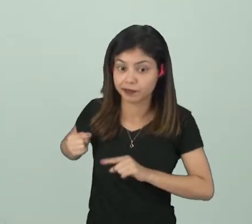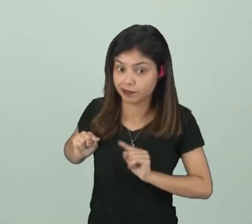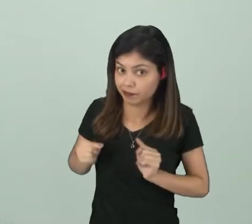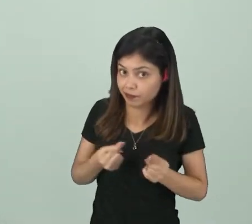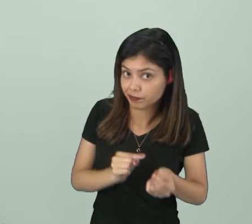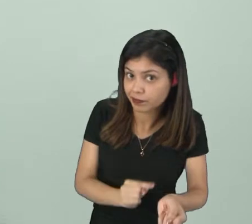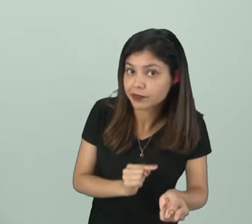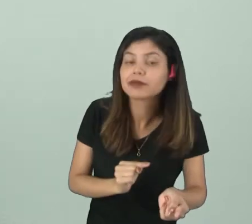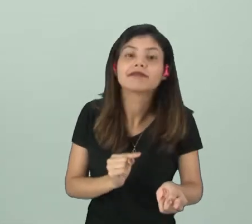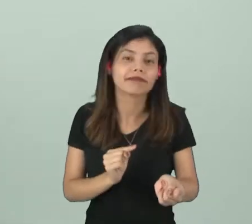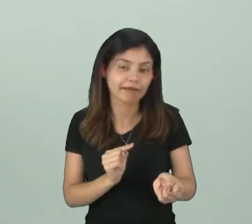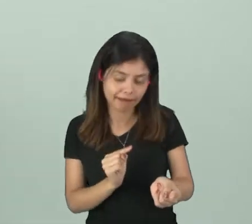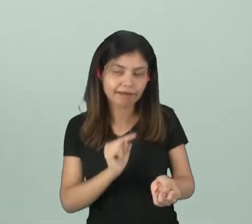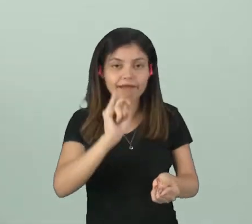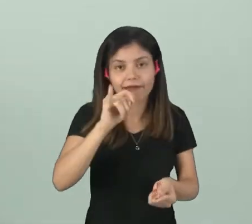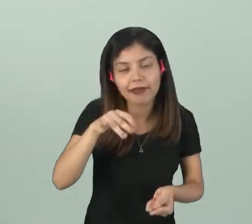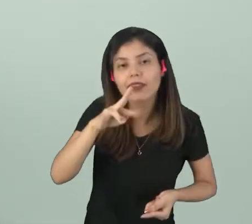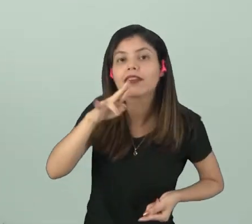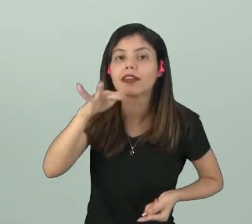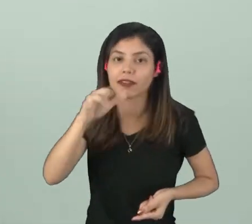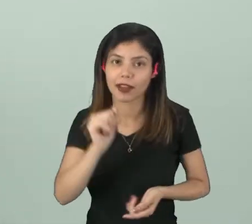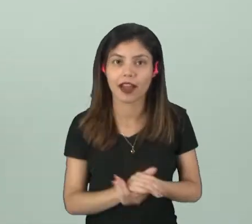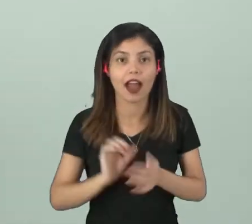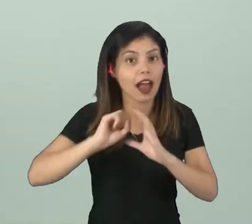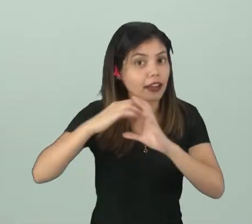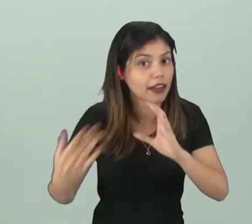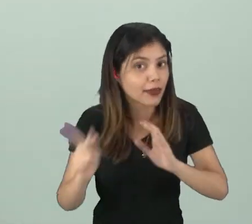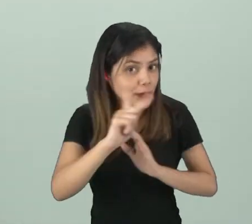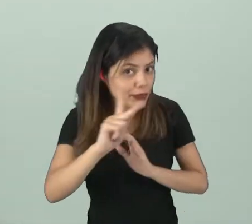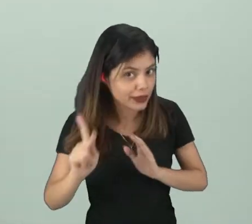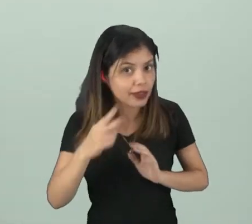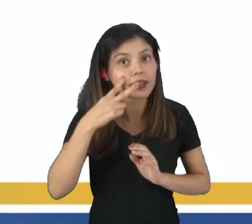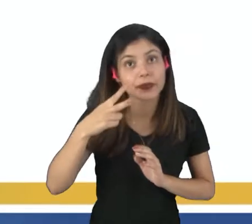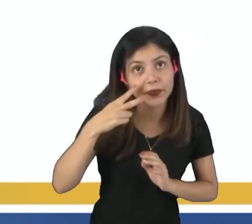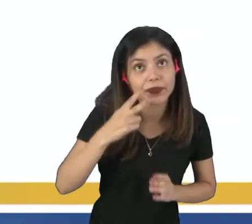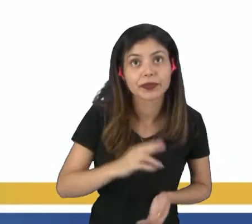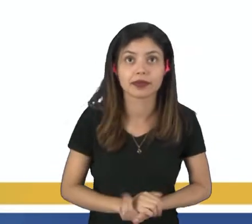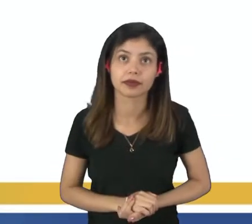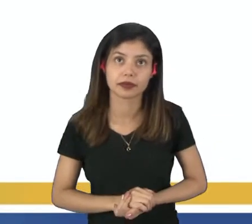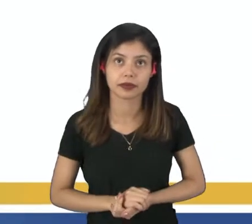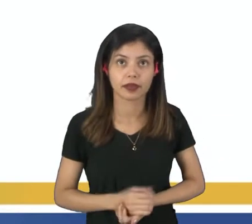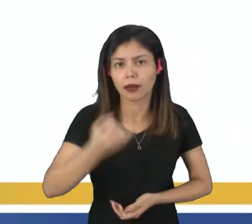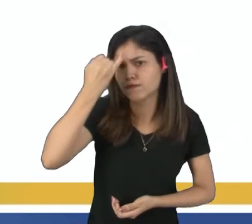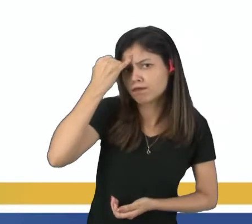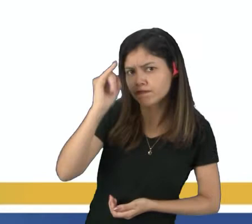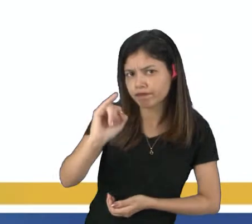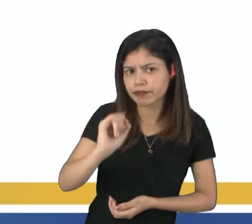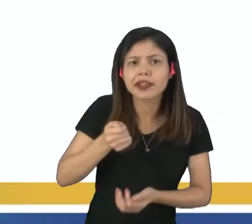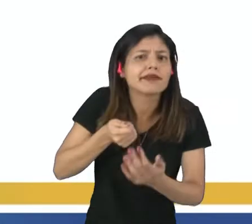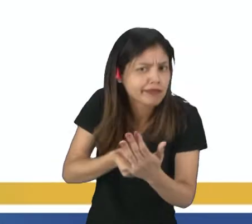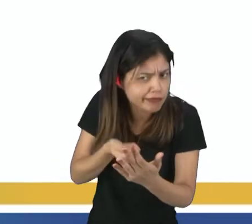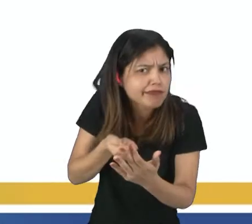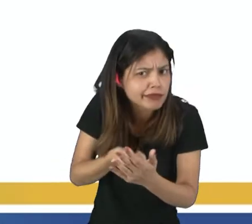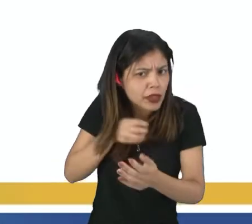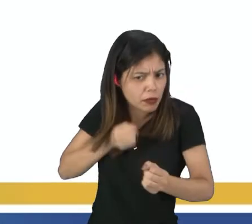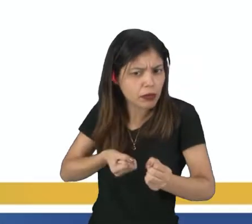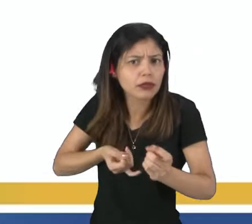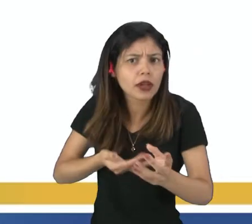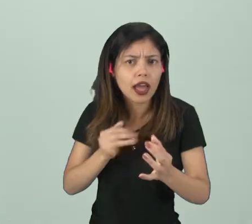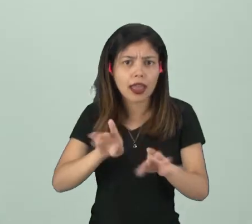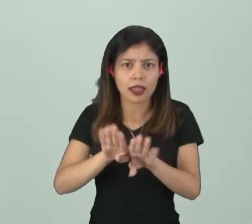intensificando, né, as características da professora. Observe. Ideia de intensidade.